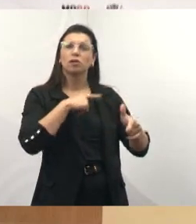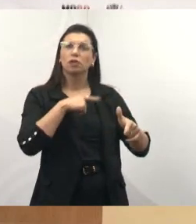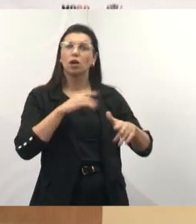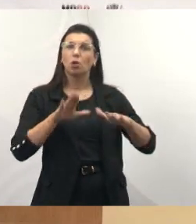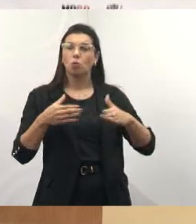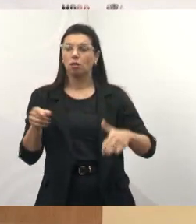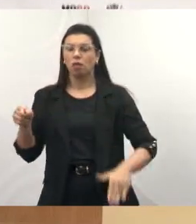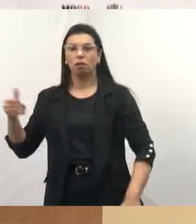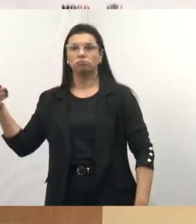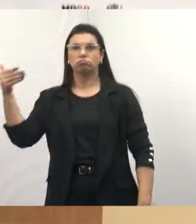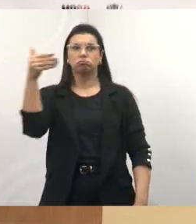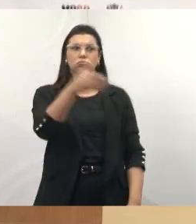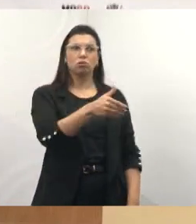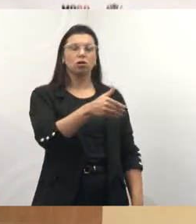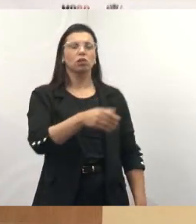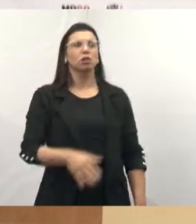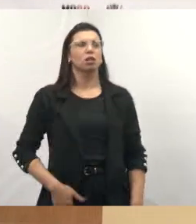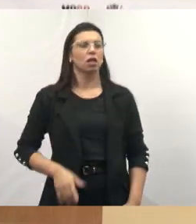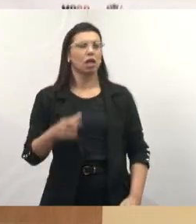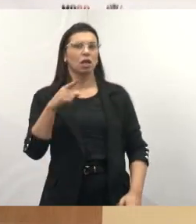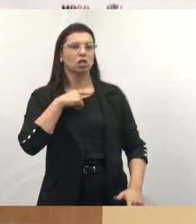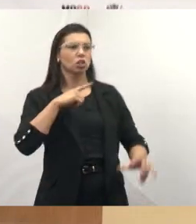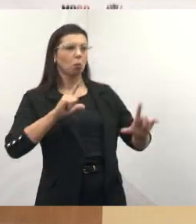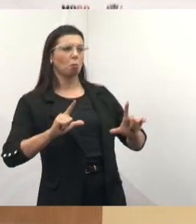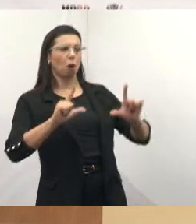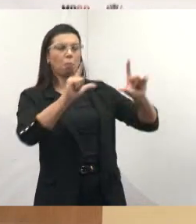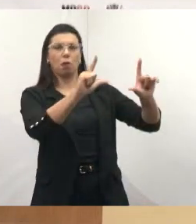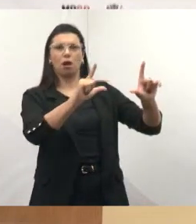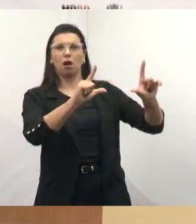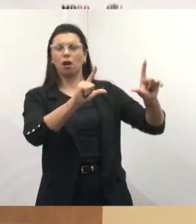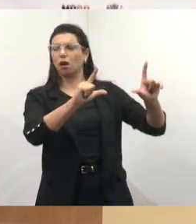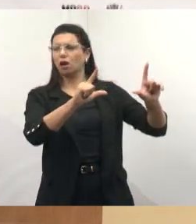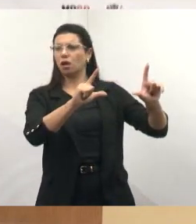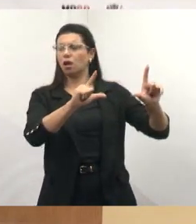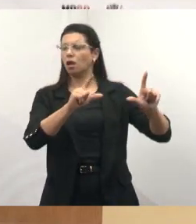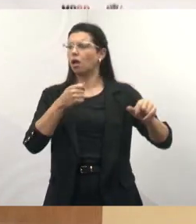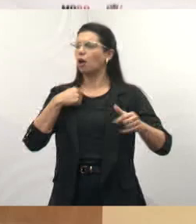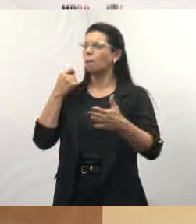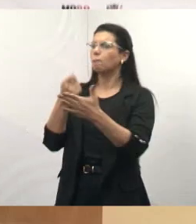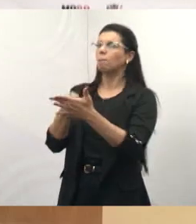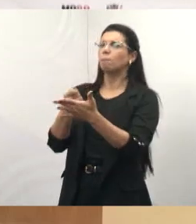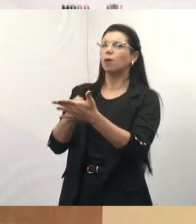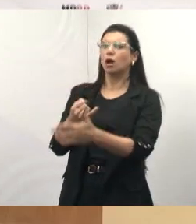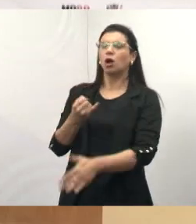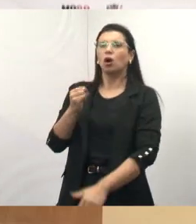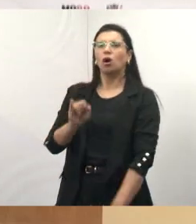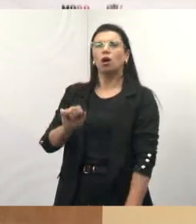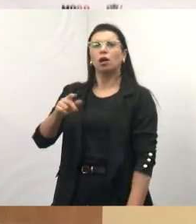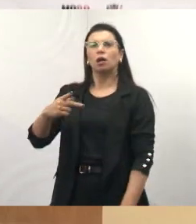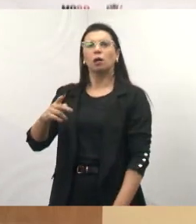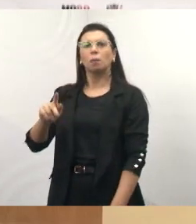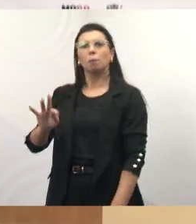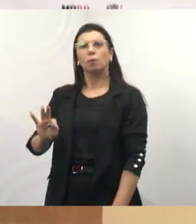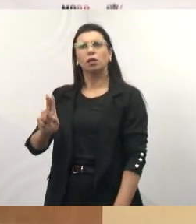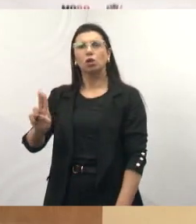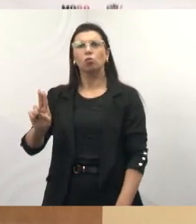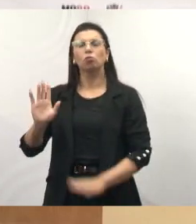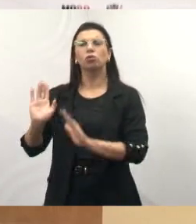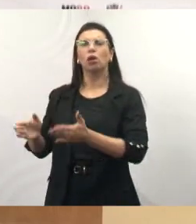existia uma placa lá, pagamos nosso IPTU e cadê o nosso asfalto? Cadê a infraestrutura desse bairro? Que era de